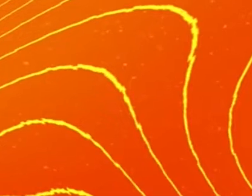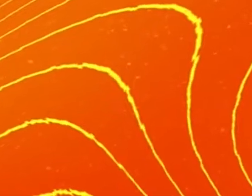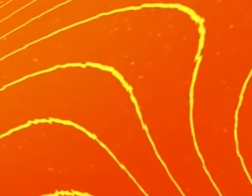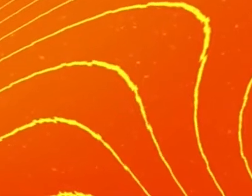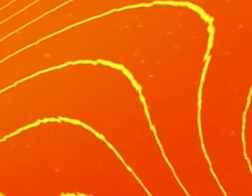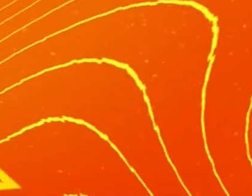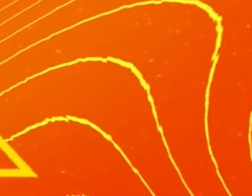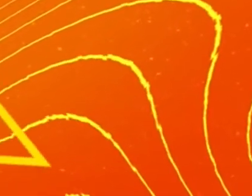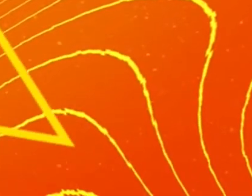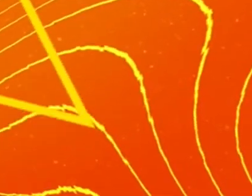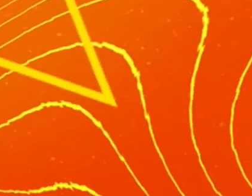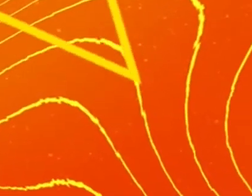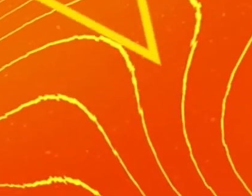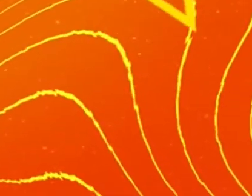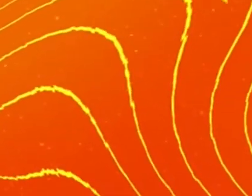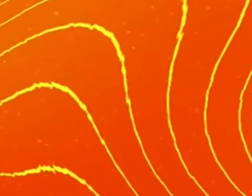E aí